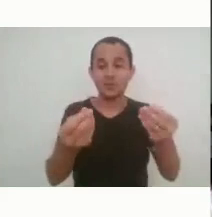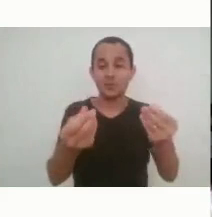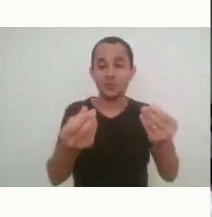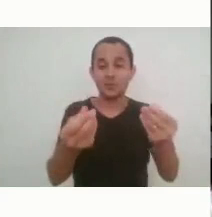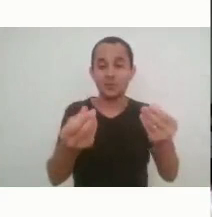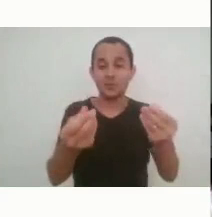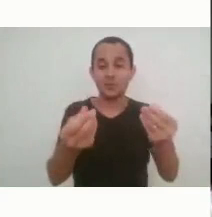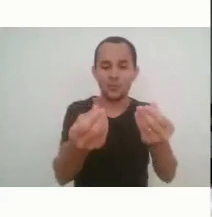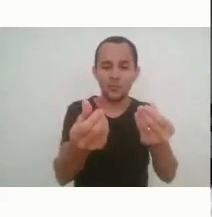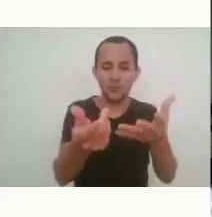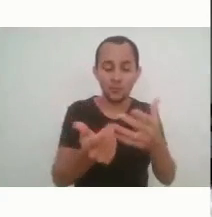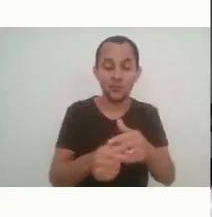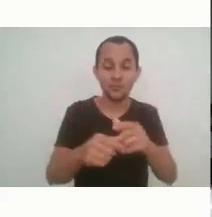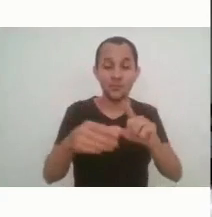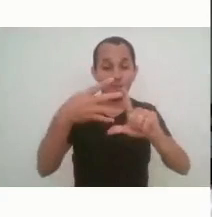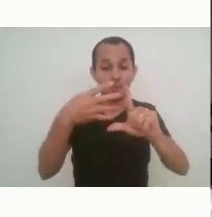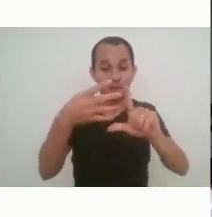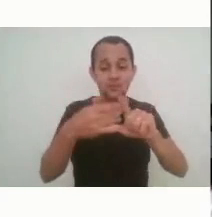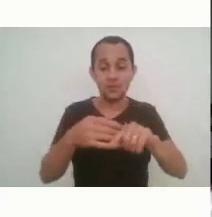a plataforma do turismo